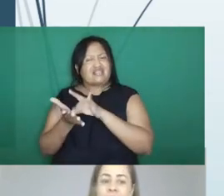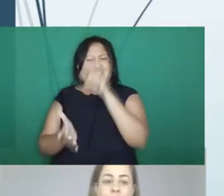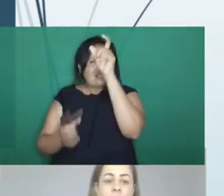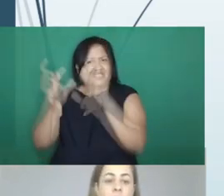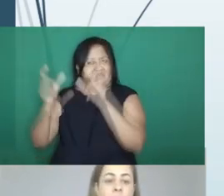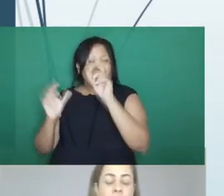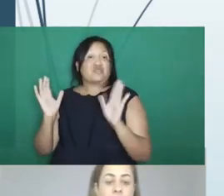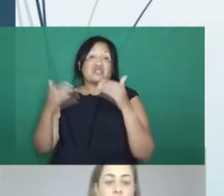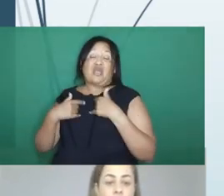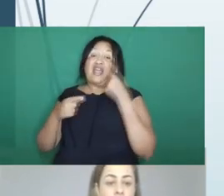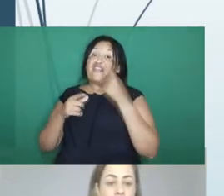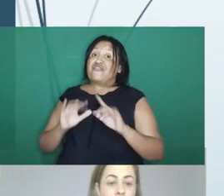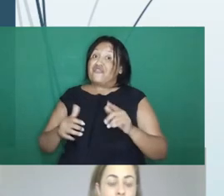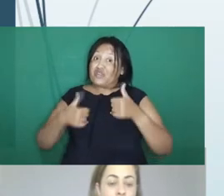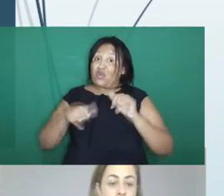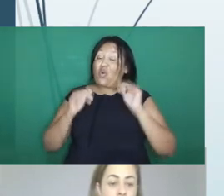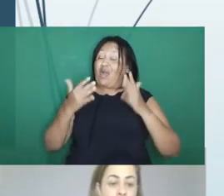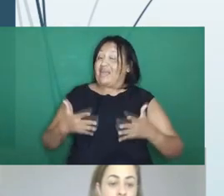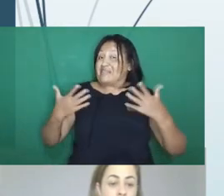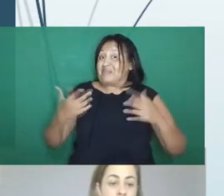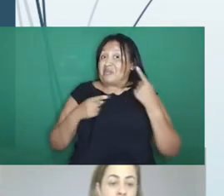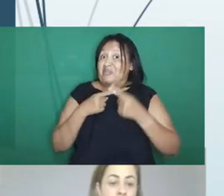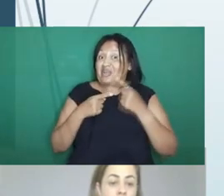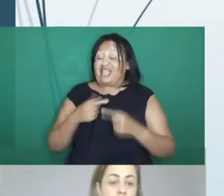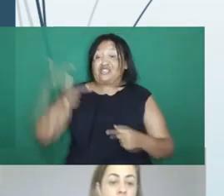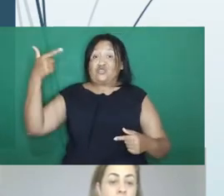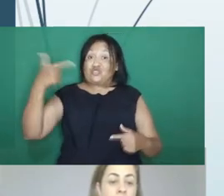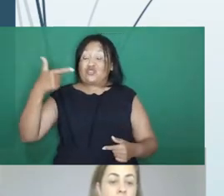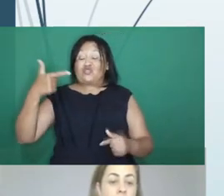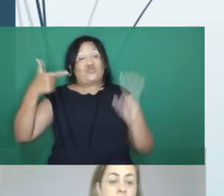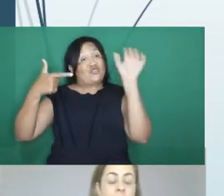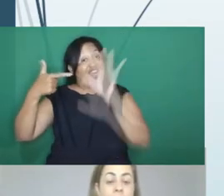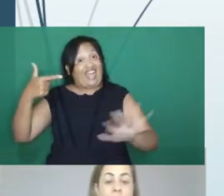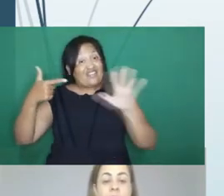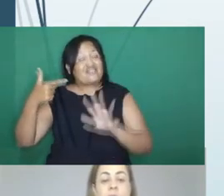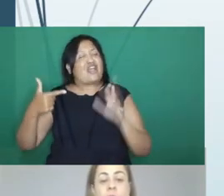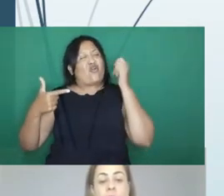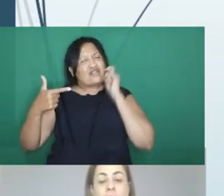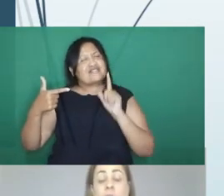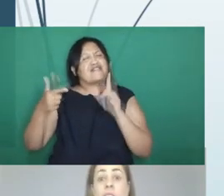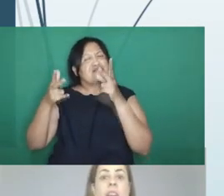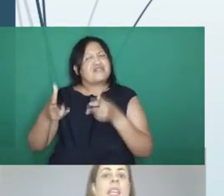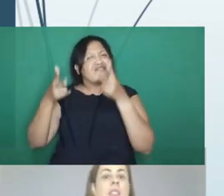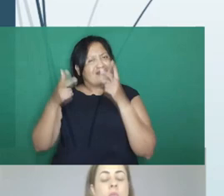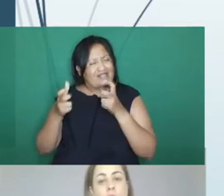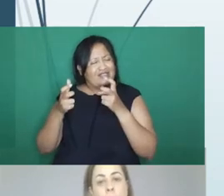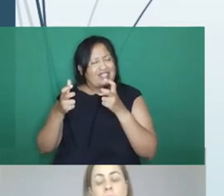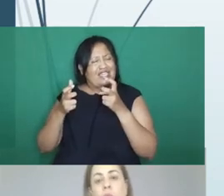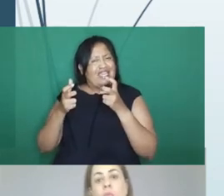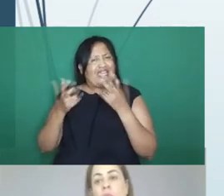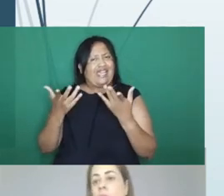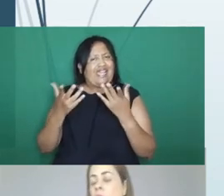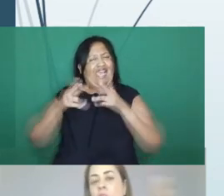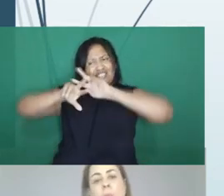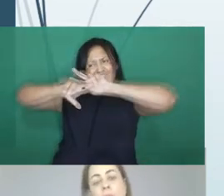Aí sim né ela ficou animada porque no segundo gráfico ela consegue identificar essa variação do